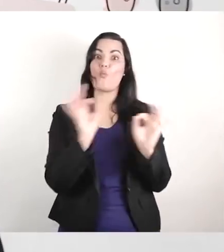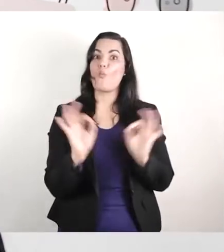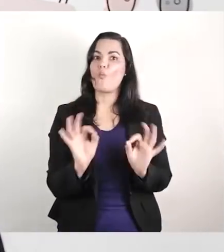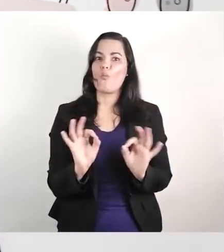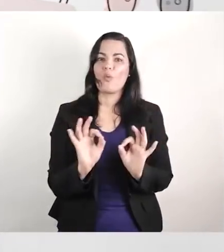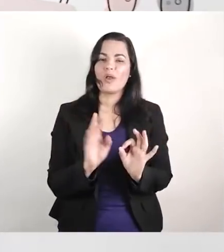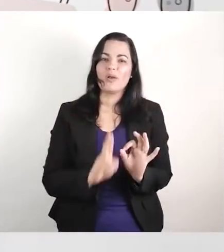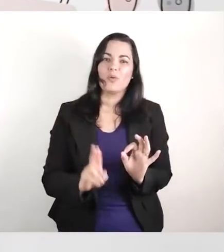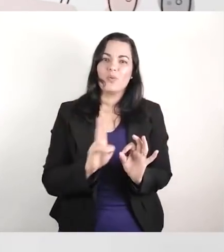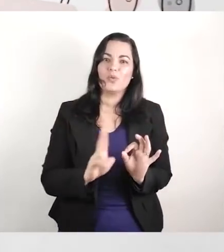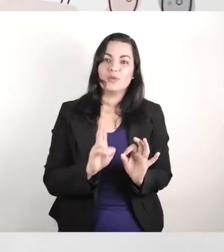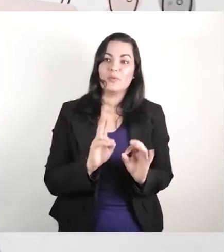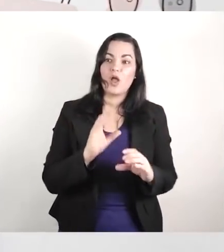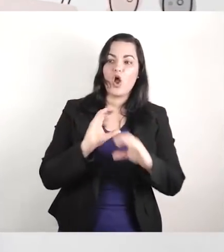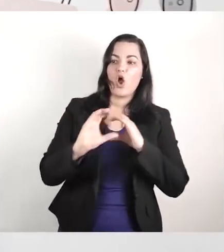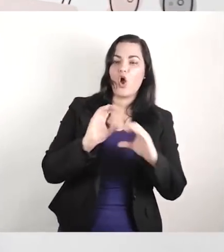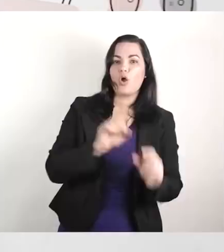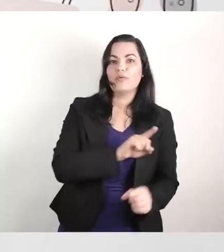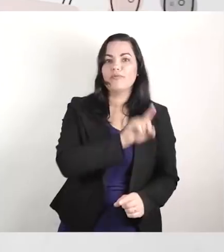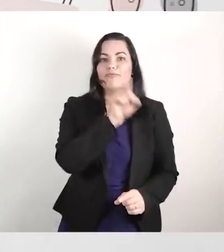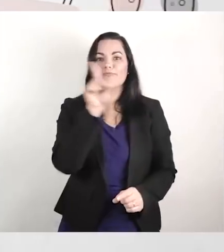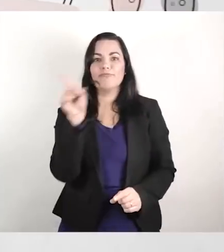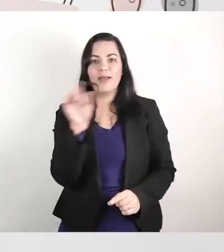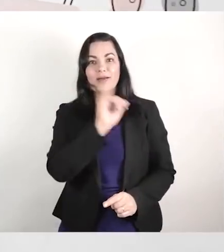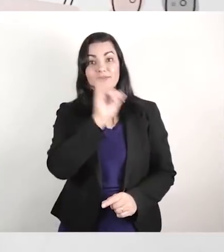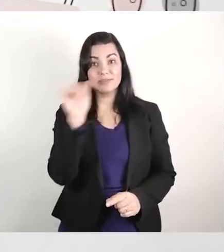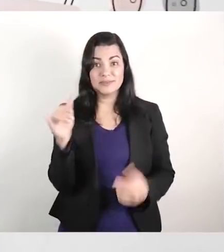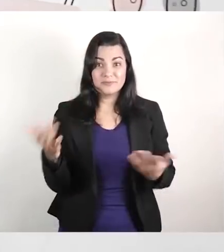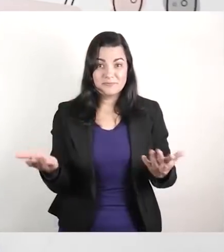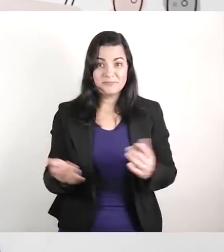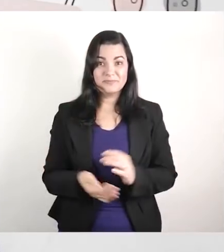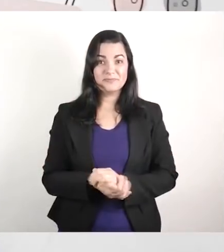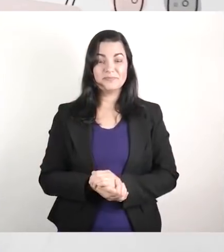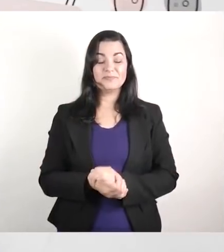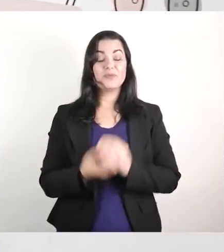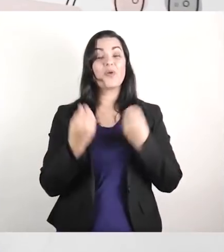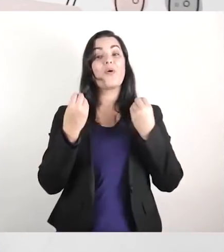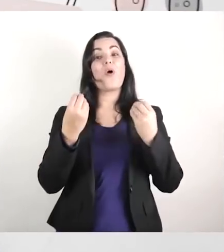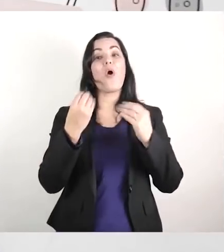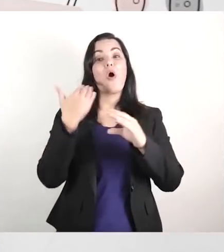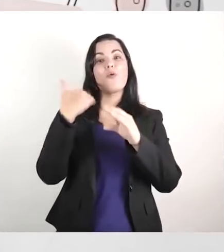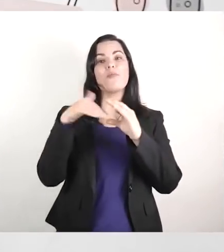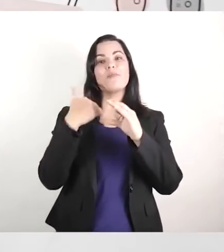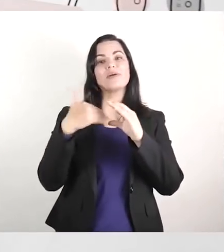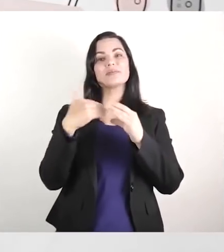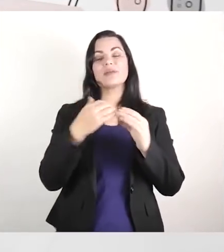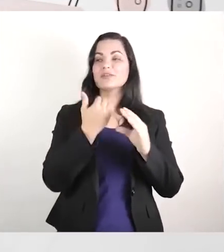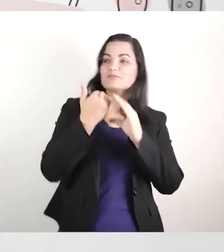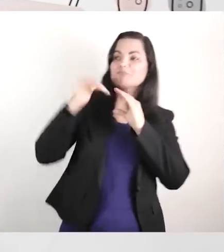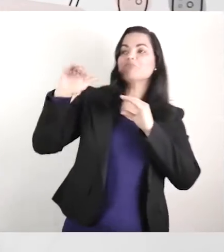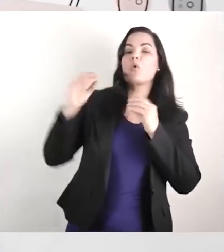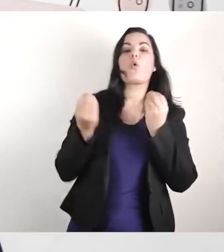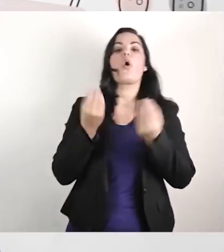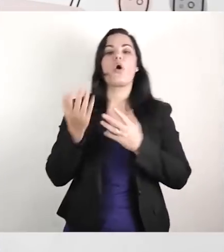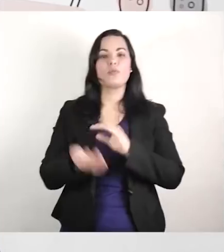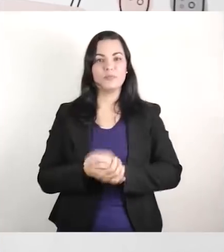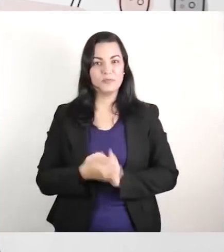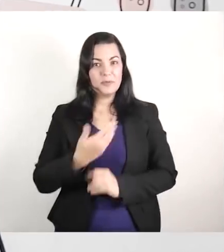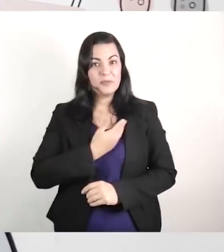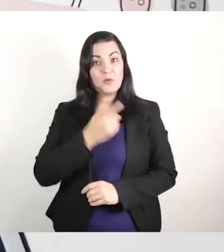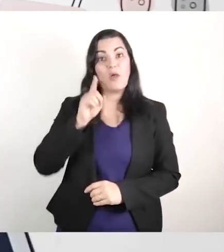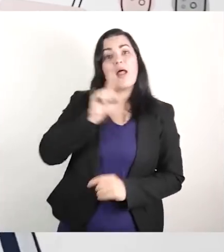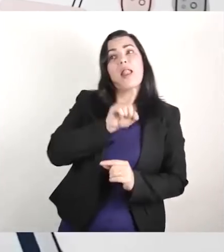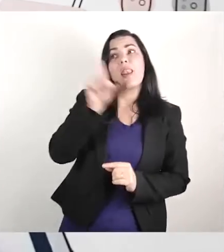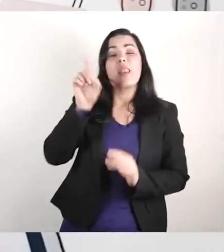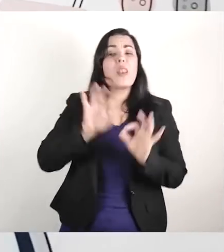tecnológica de utilizar para enviar essa mensagem. Como você faria isso? Olha